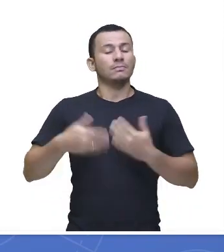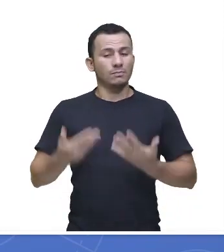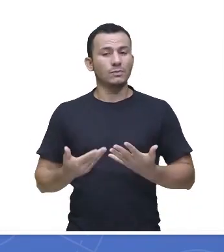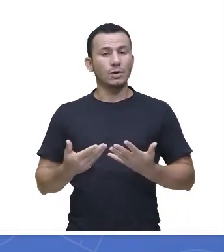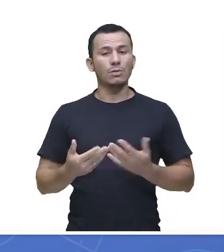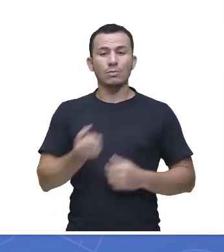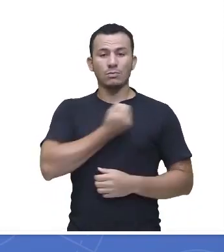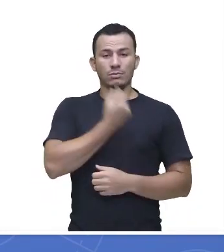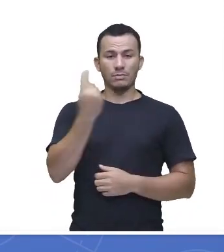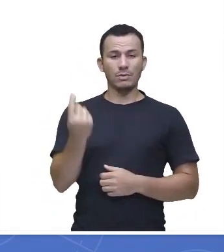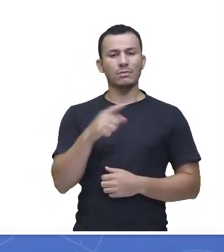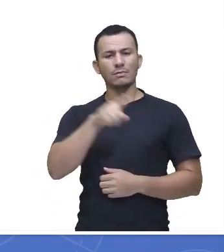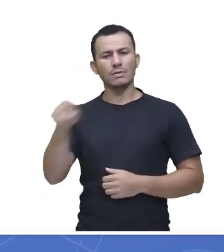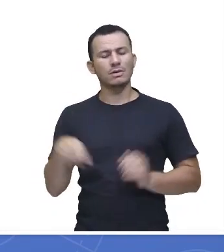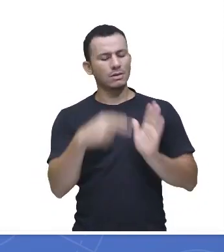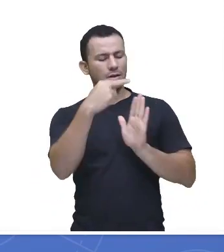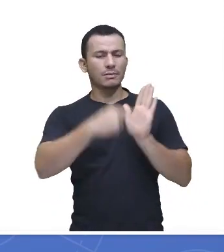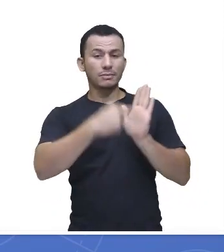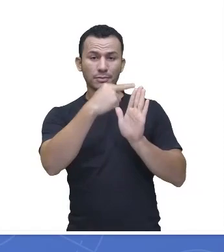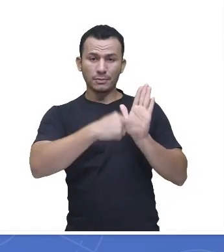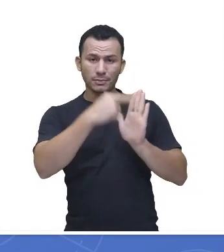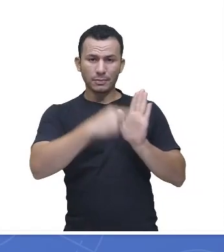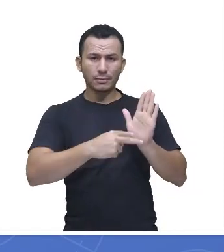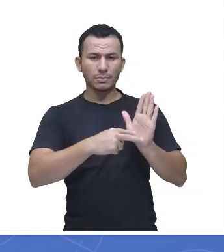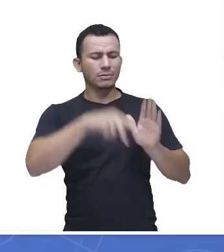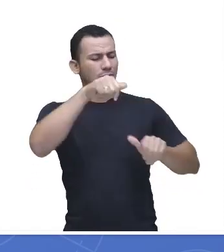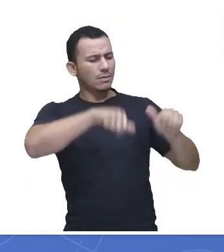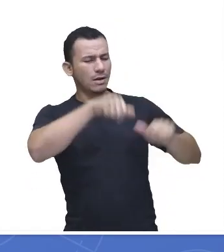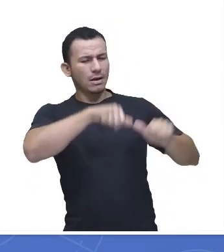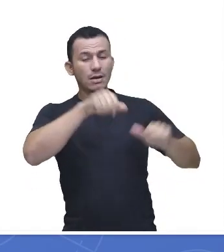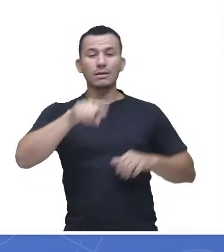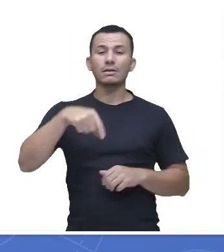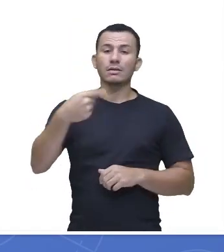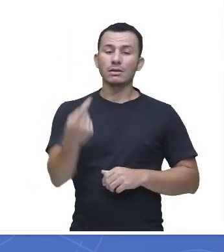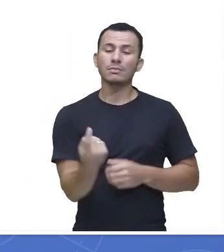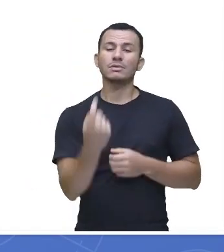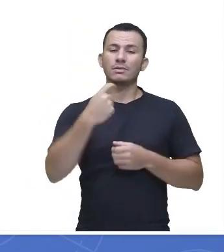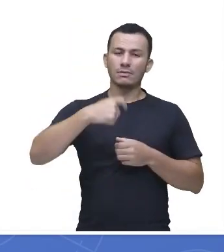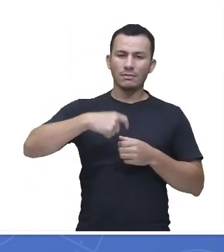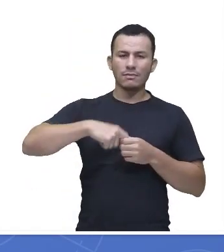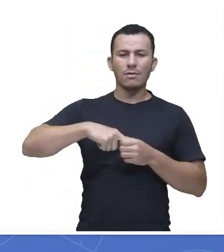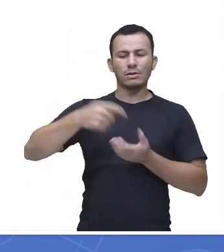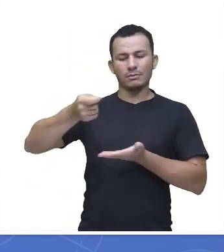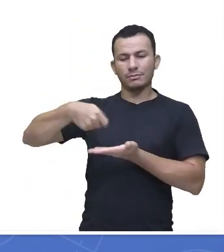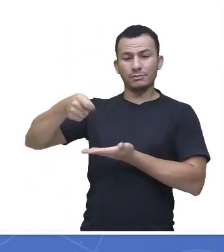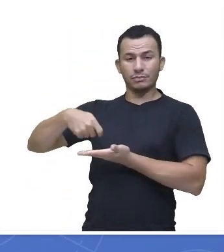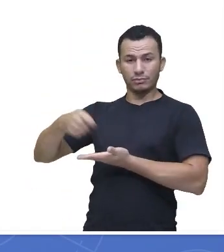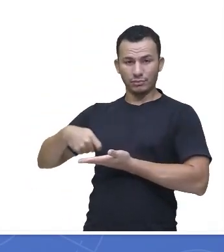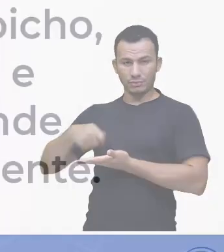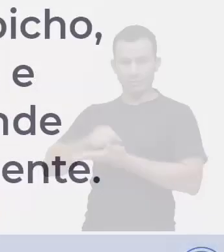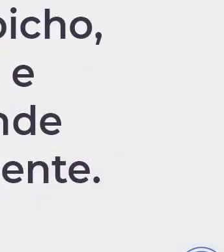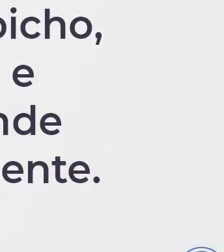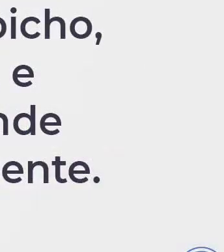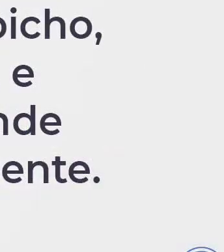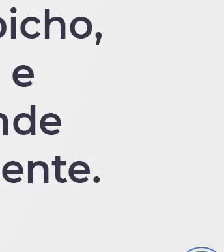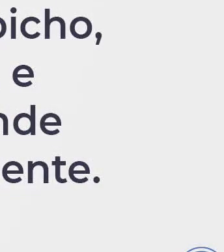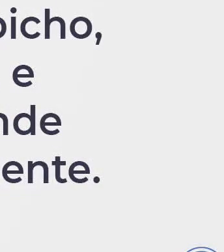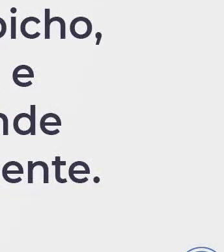vocês a primeira questão, você vai ler e daqui a pouquinho já retorno para conferir o seu trabalho, tá